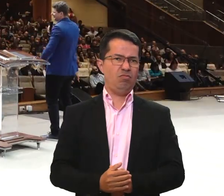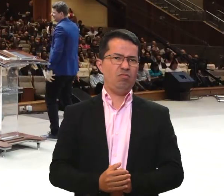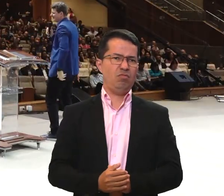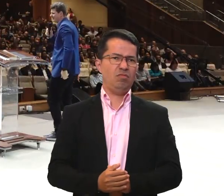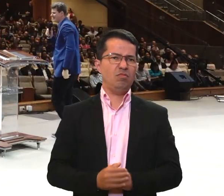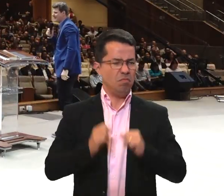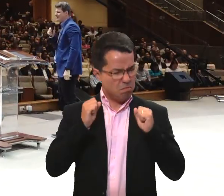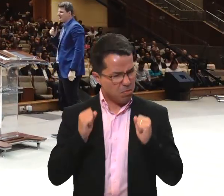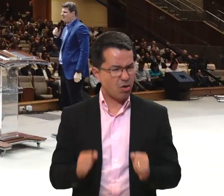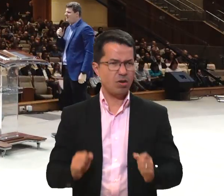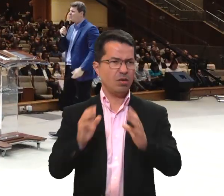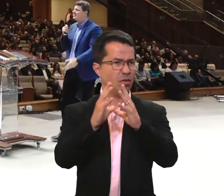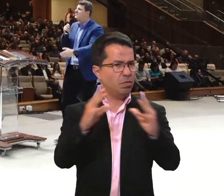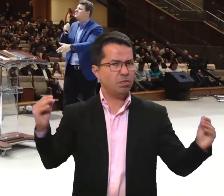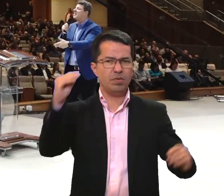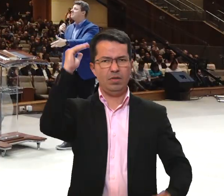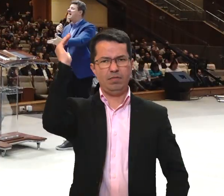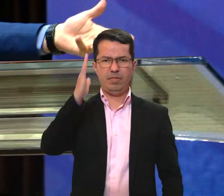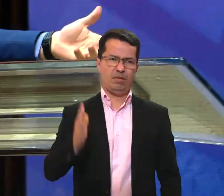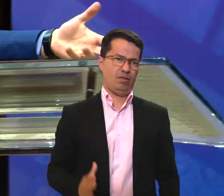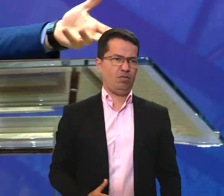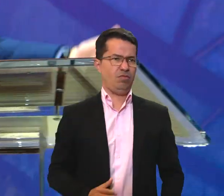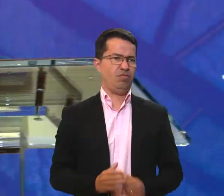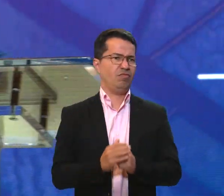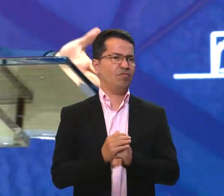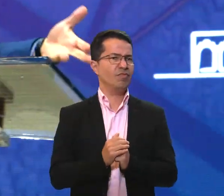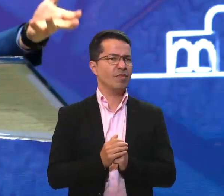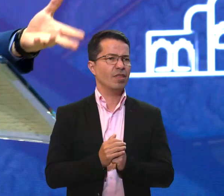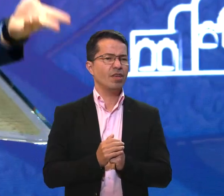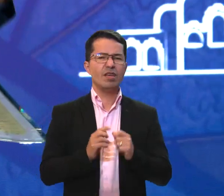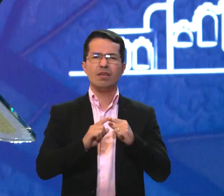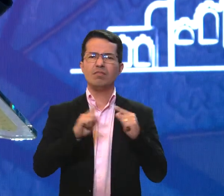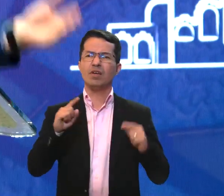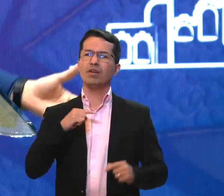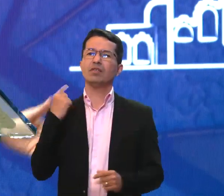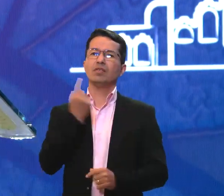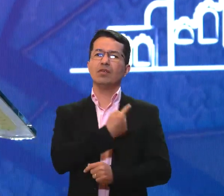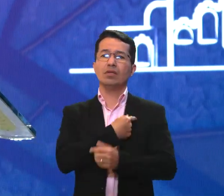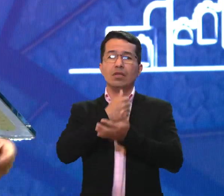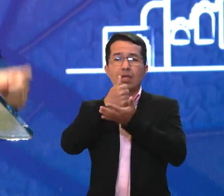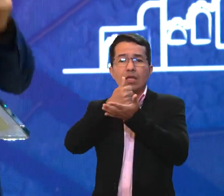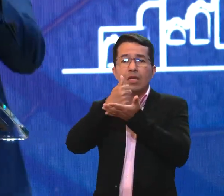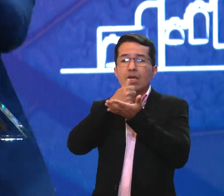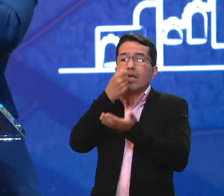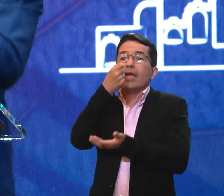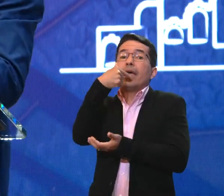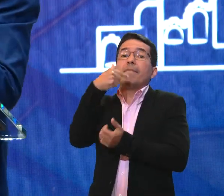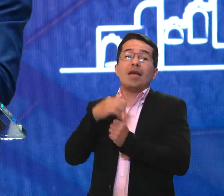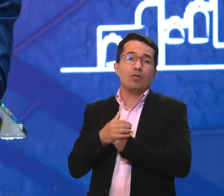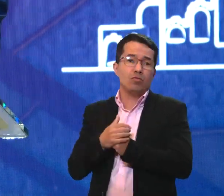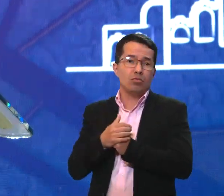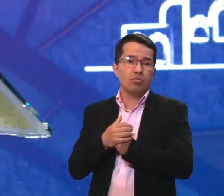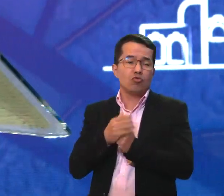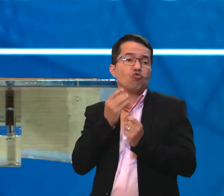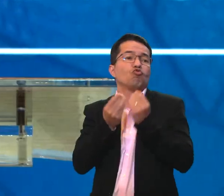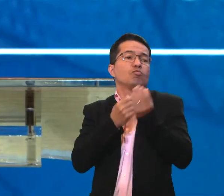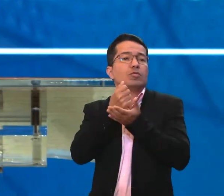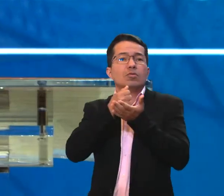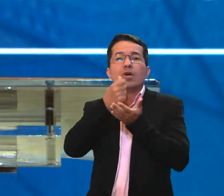Amém. Mas quais são os remédios de Deus para tratar lugares? A primeira